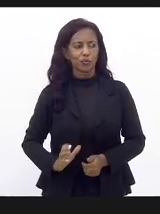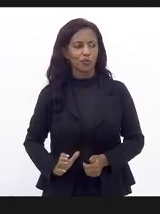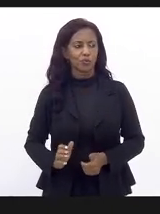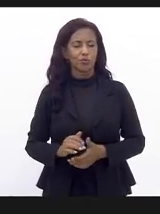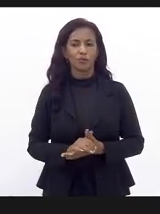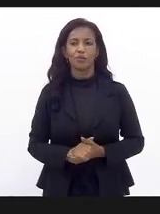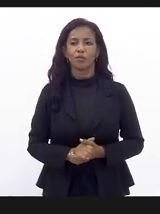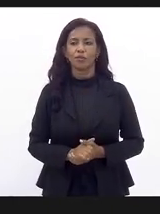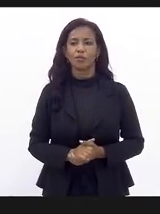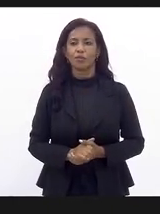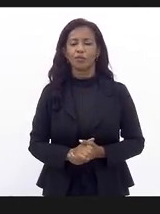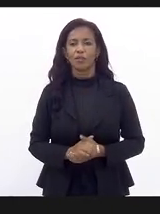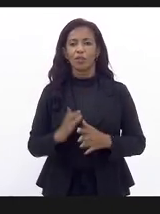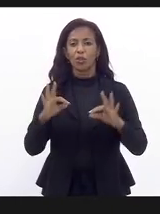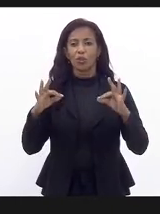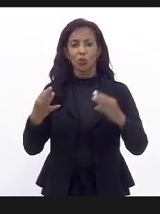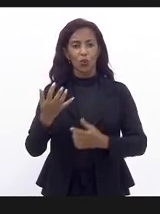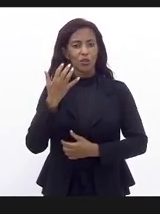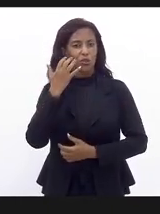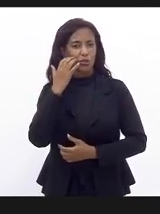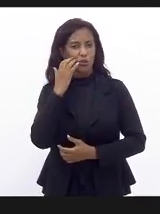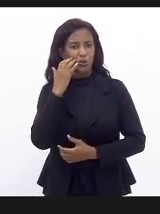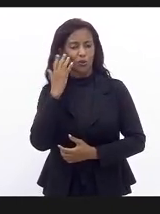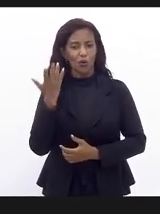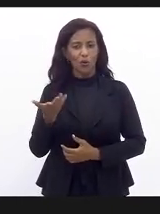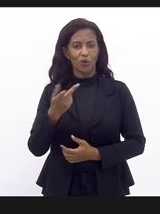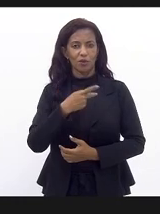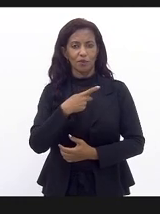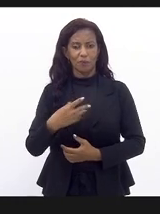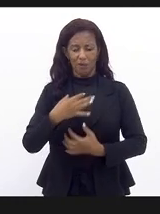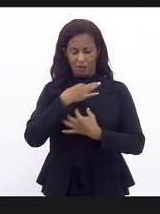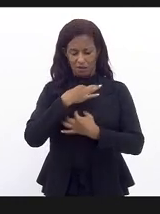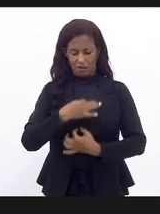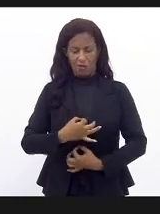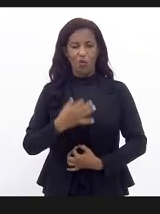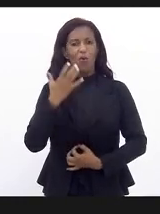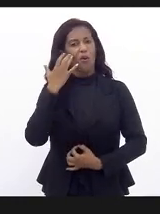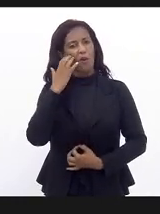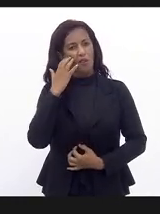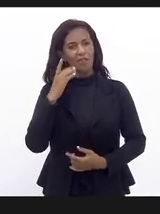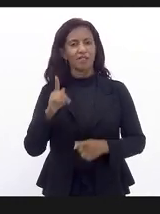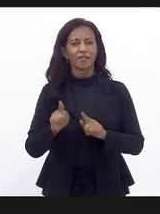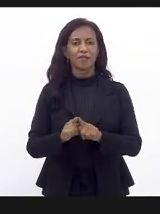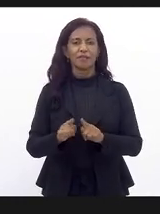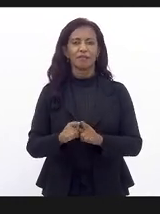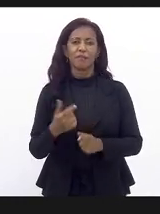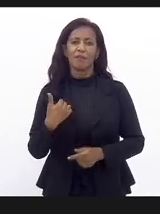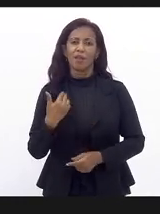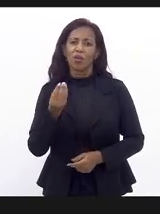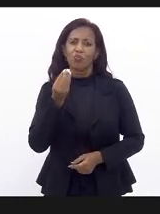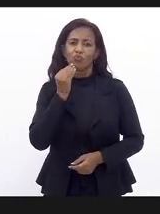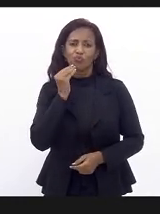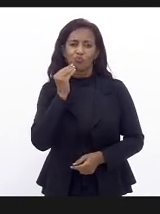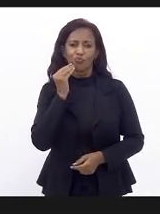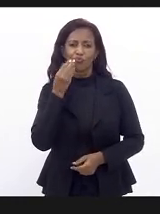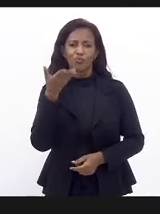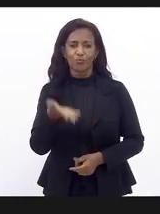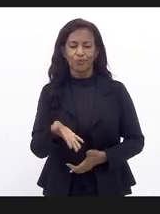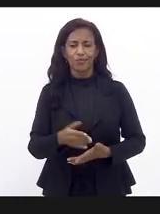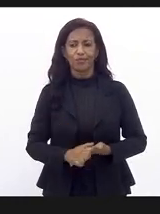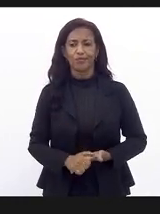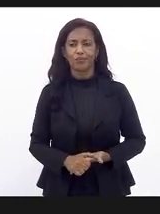Siciliano, todas vestidas de rosa, o nosso presidente de gravata cor-de-rosa, e eu não pude estar